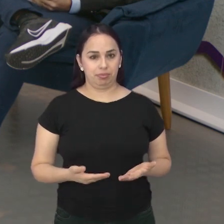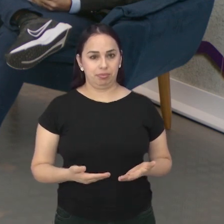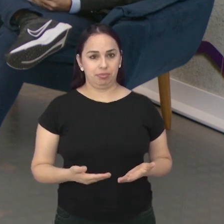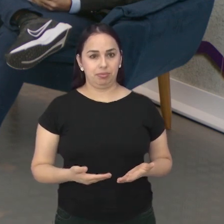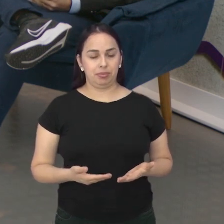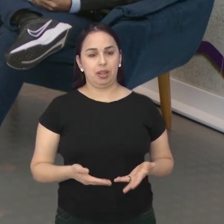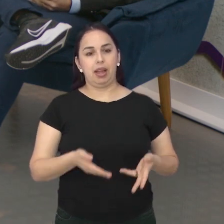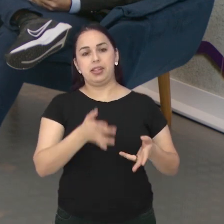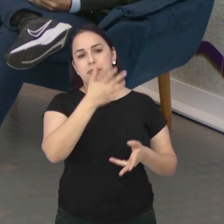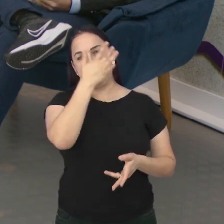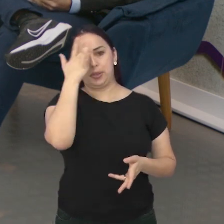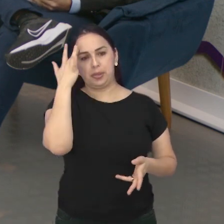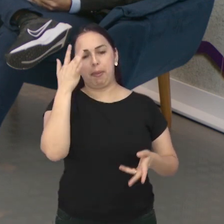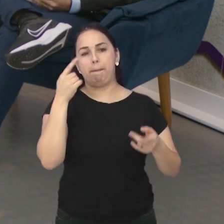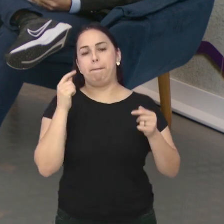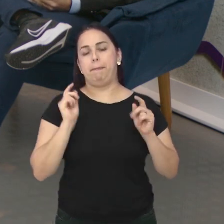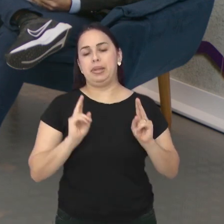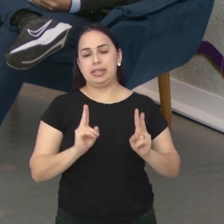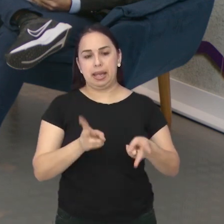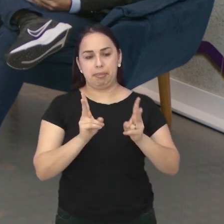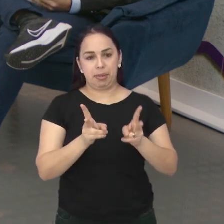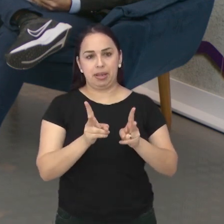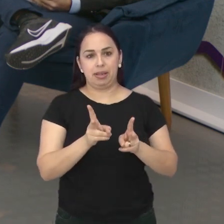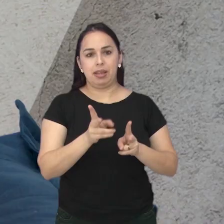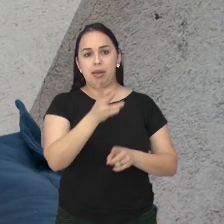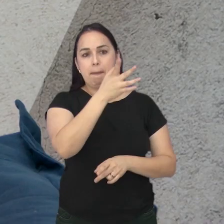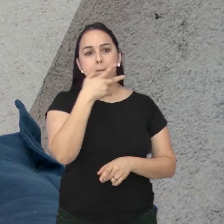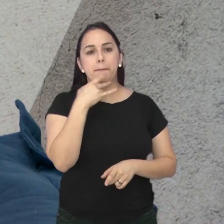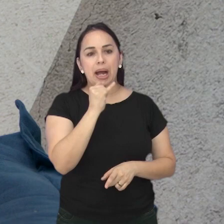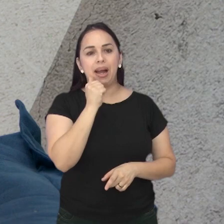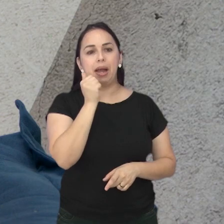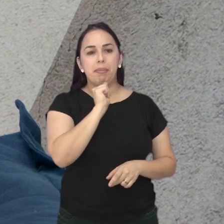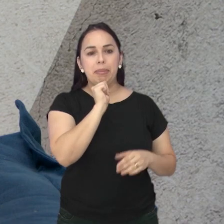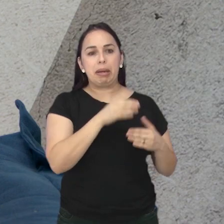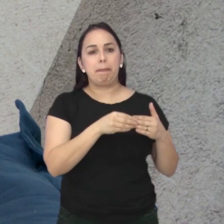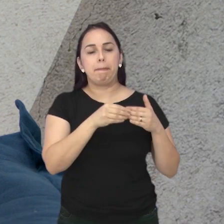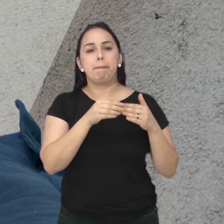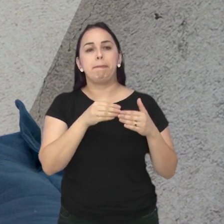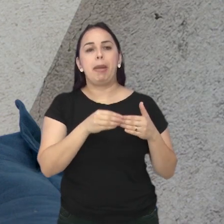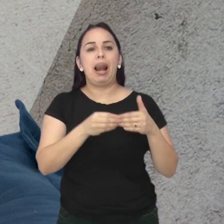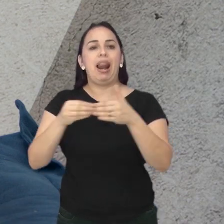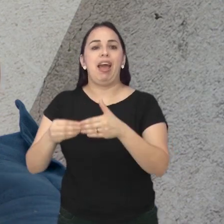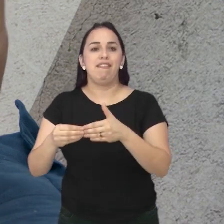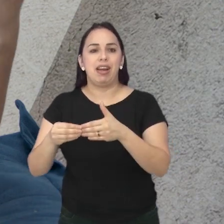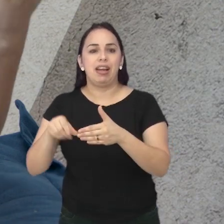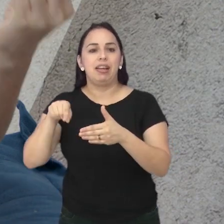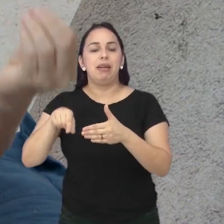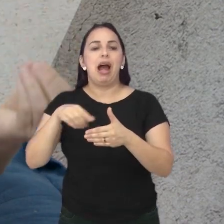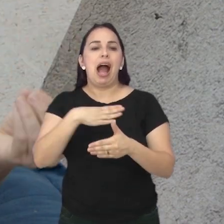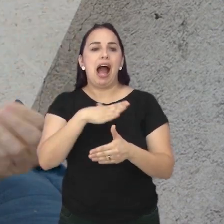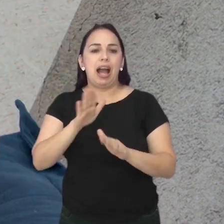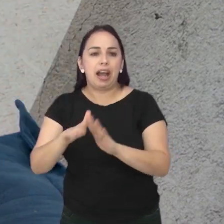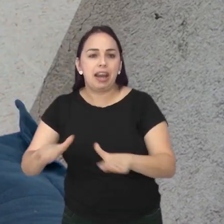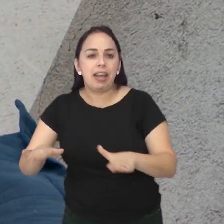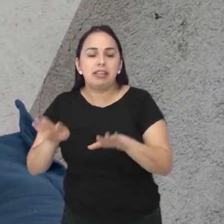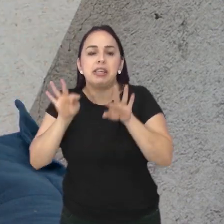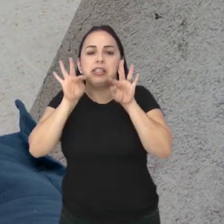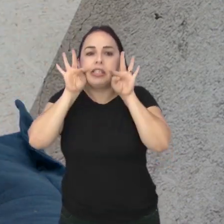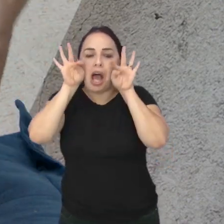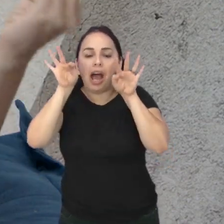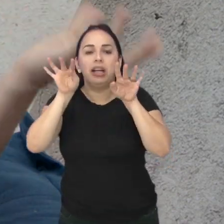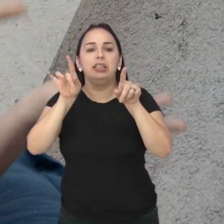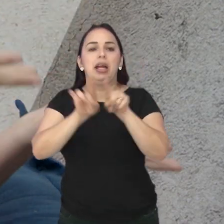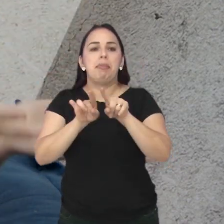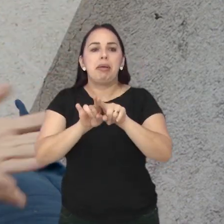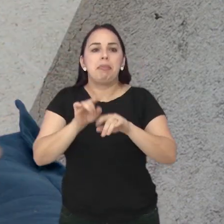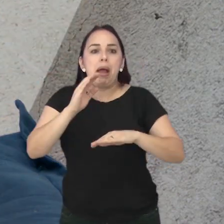o mito persiste. Então, assim, os pais procuram bastante o teatro para a questão de desinibir, para criar